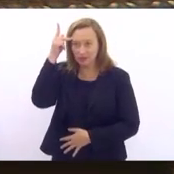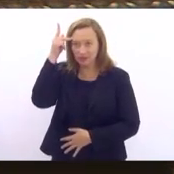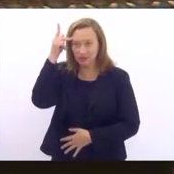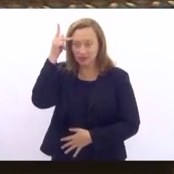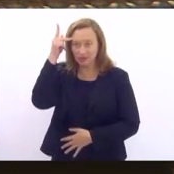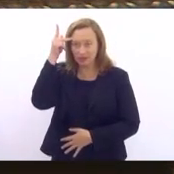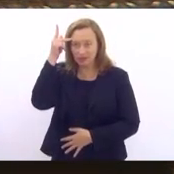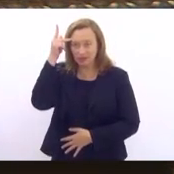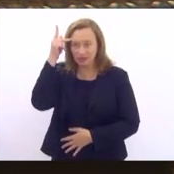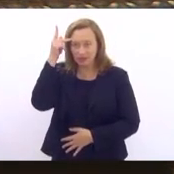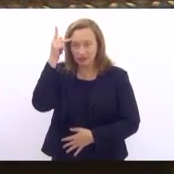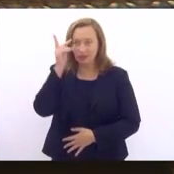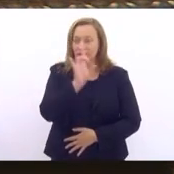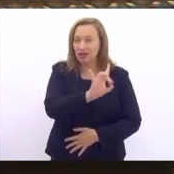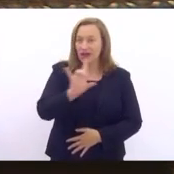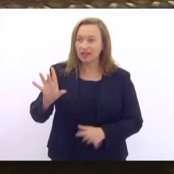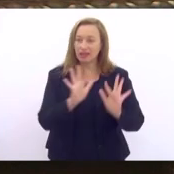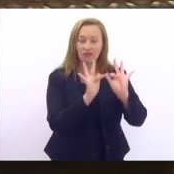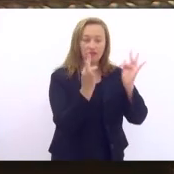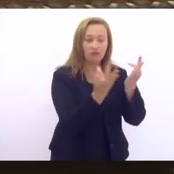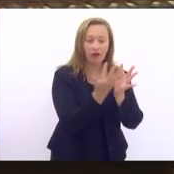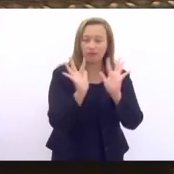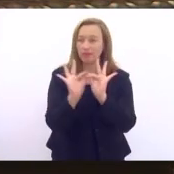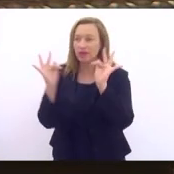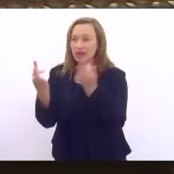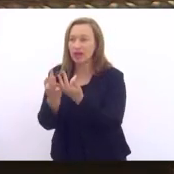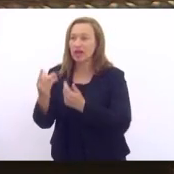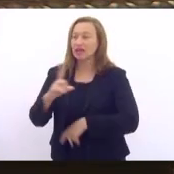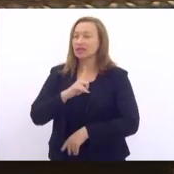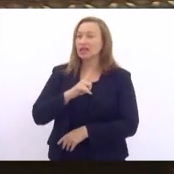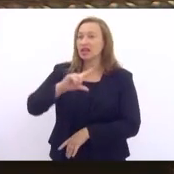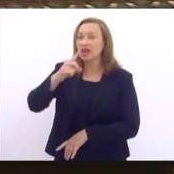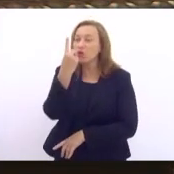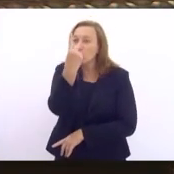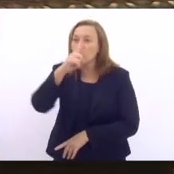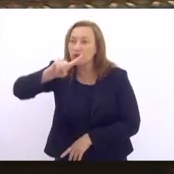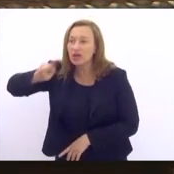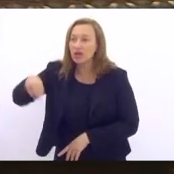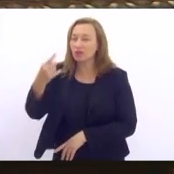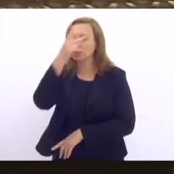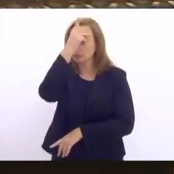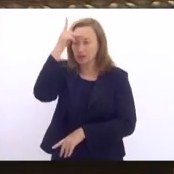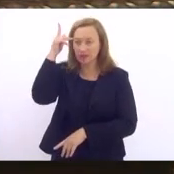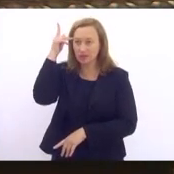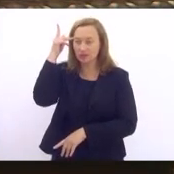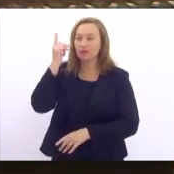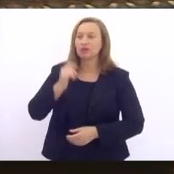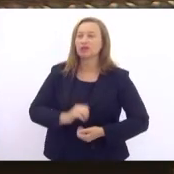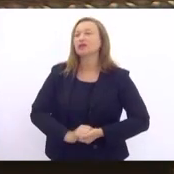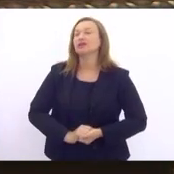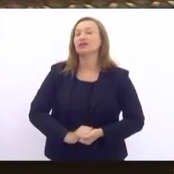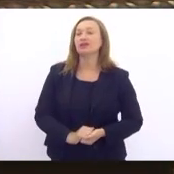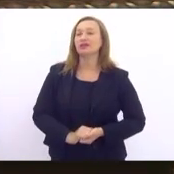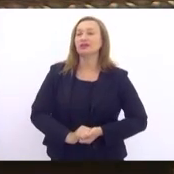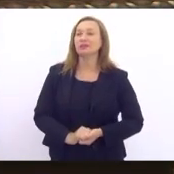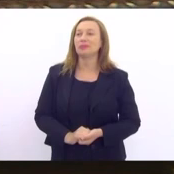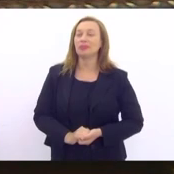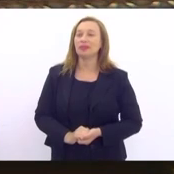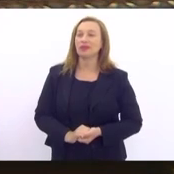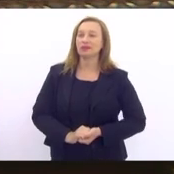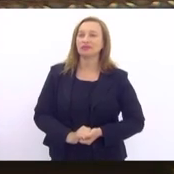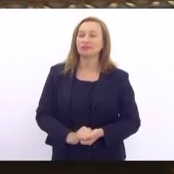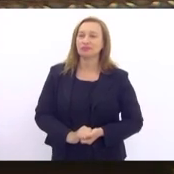você teria 1 milhão de pessoas, considerando destes 500 mil, que mora